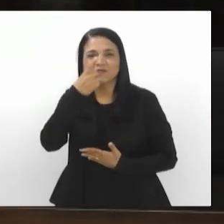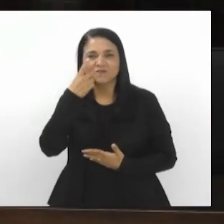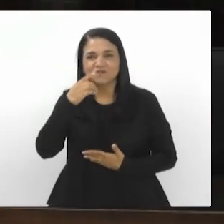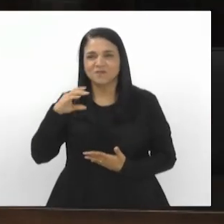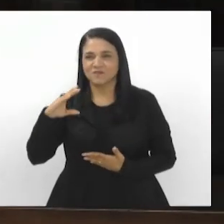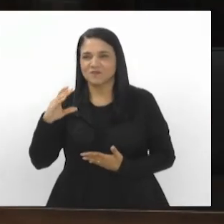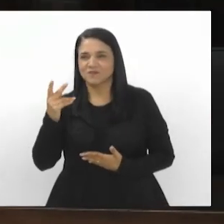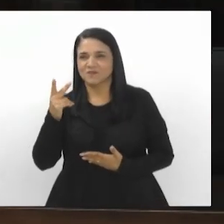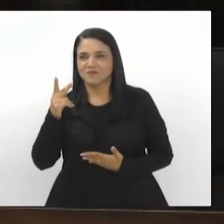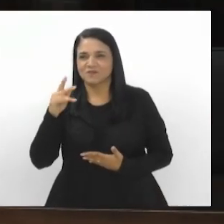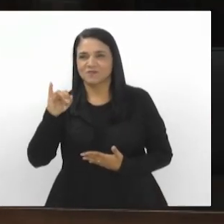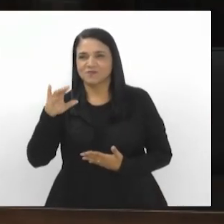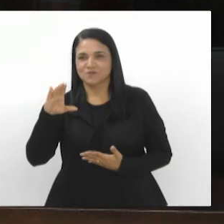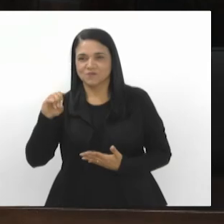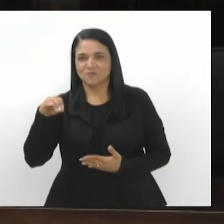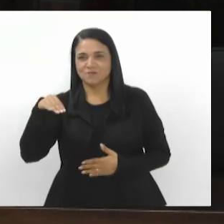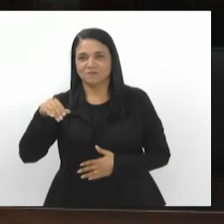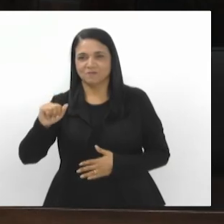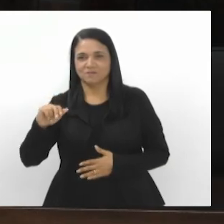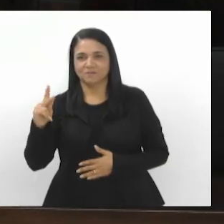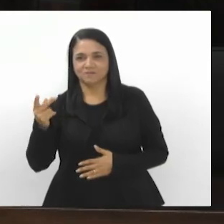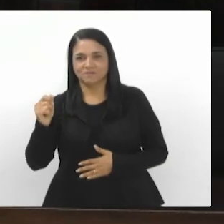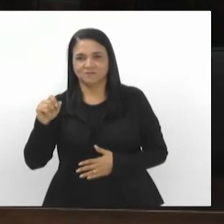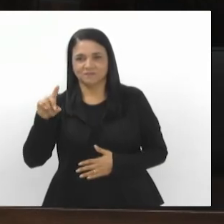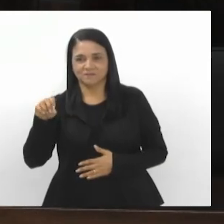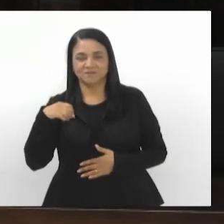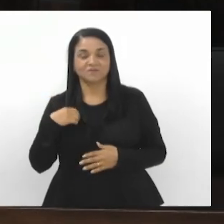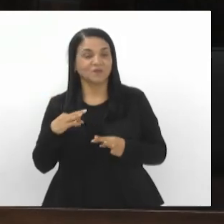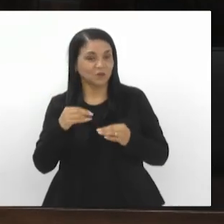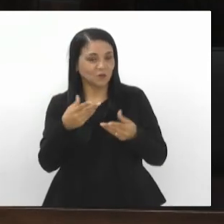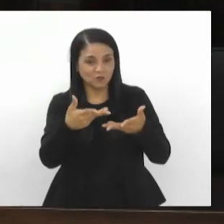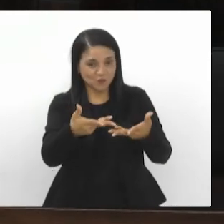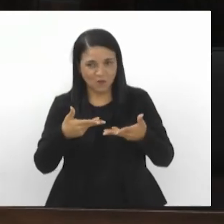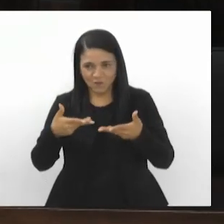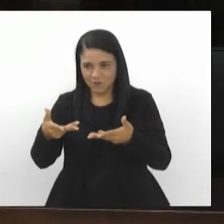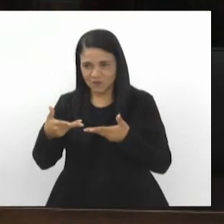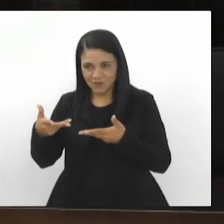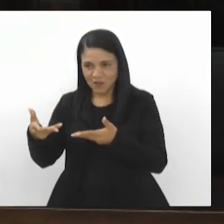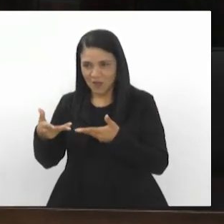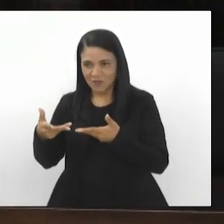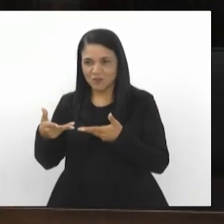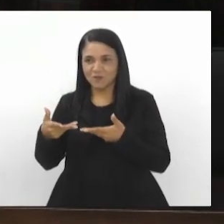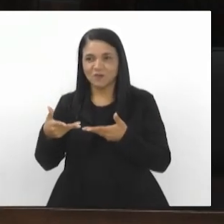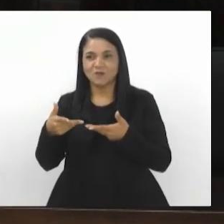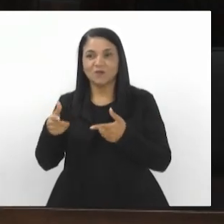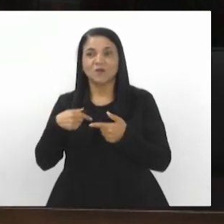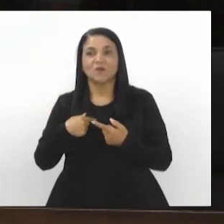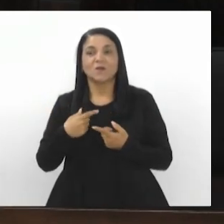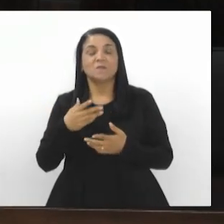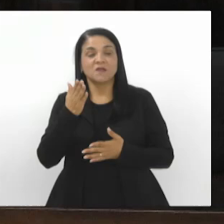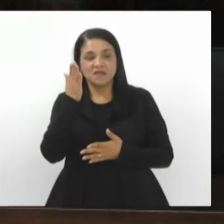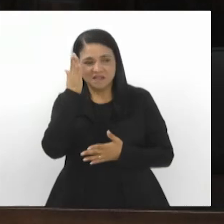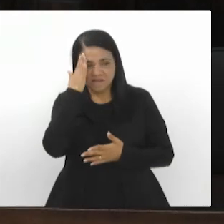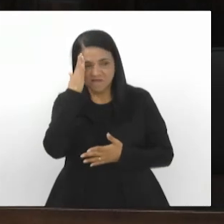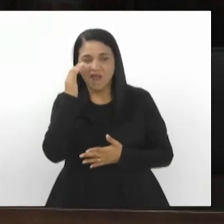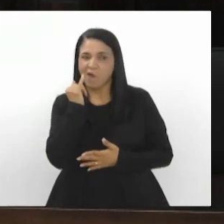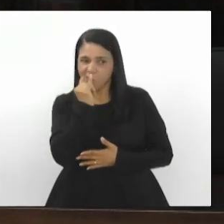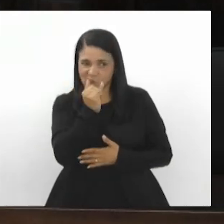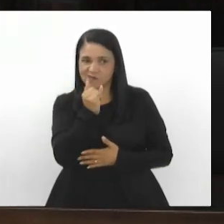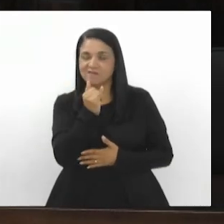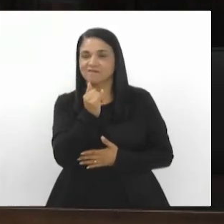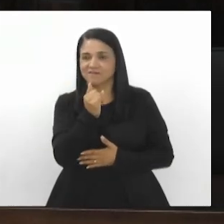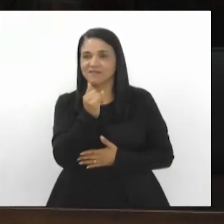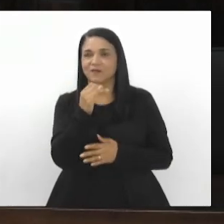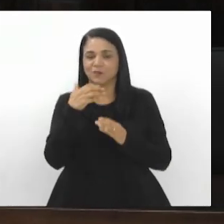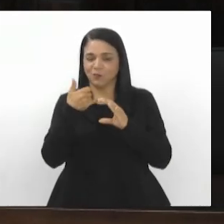Chico Machado. Então, já fiquem todos devidamente convidados. Eu não sei se na Majorica o assador tá, Val, mas ele vai comunicar até mais tarde no